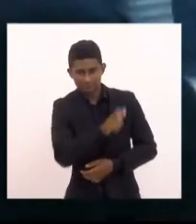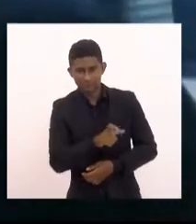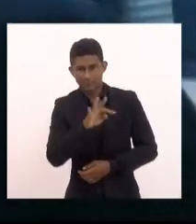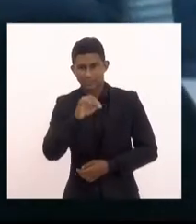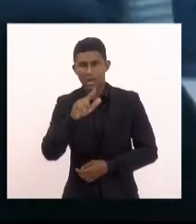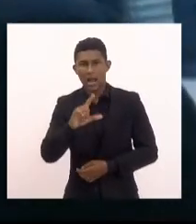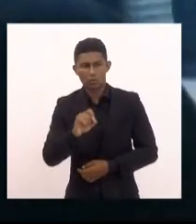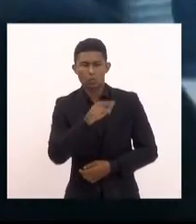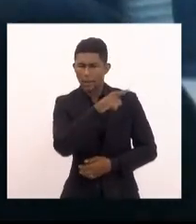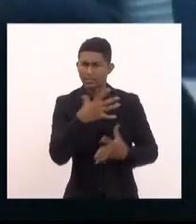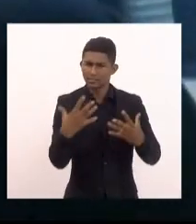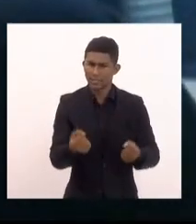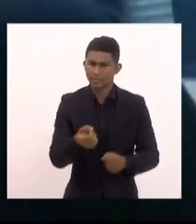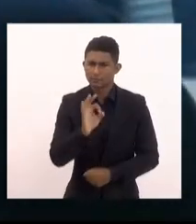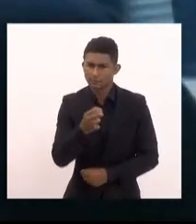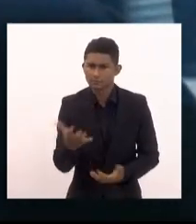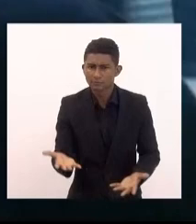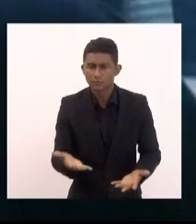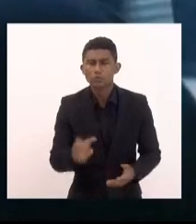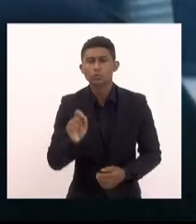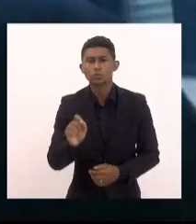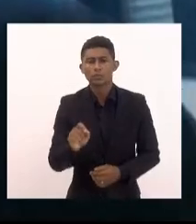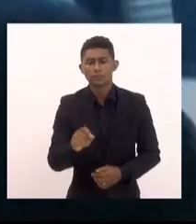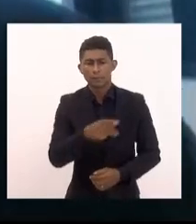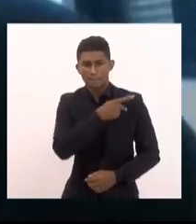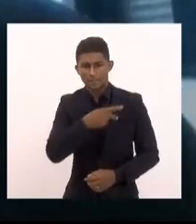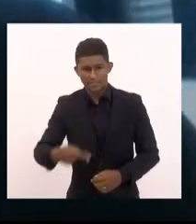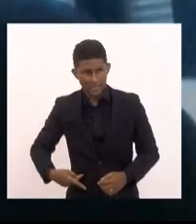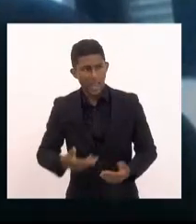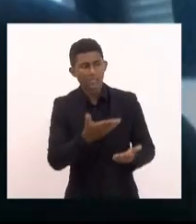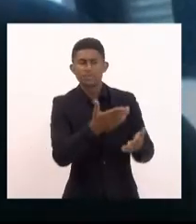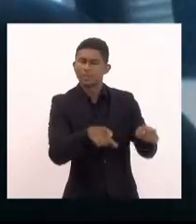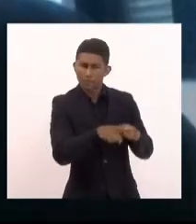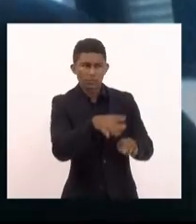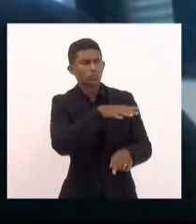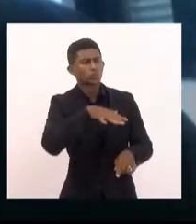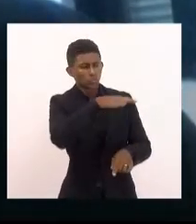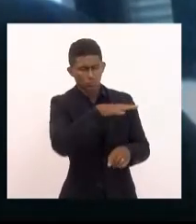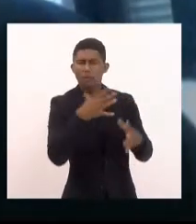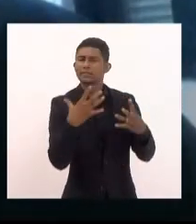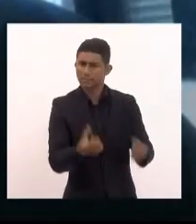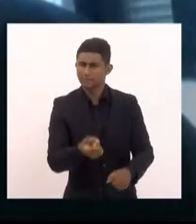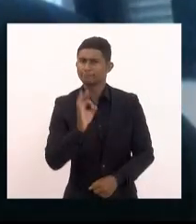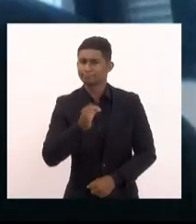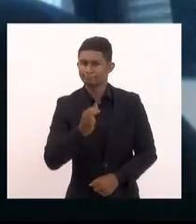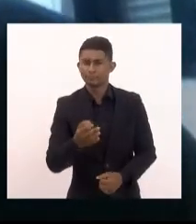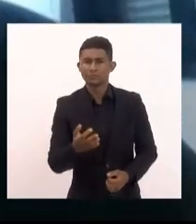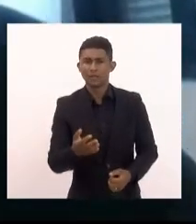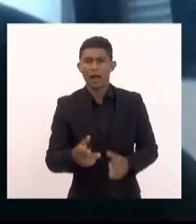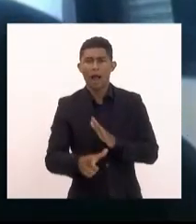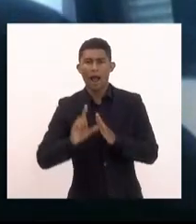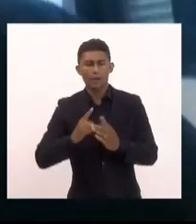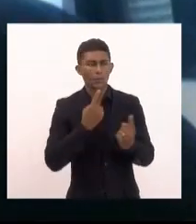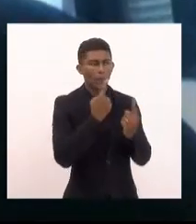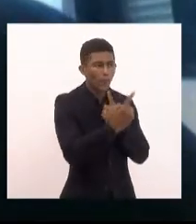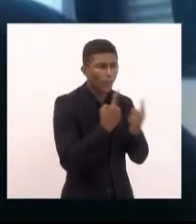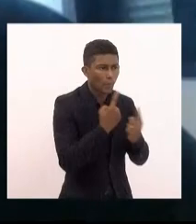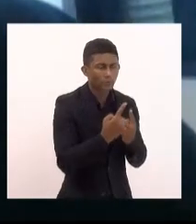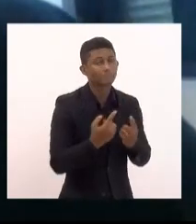completamente favorável a isso. Do presidente Felipe, do INEA, é completamente favorável. Conversamos com eles.